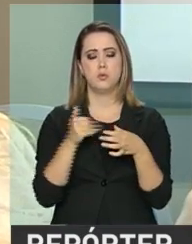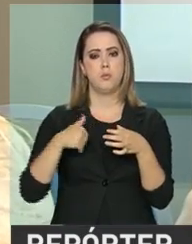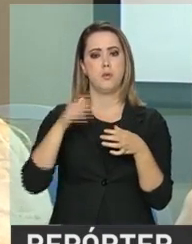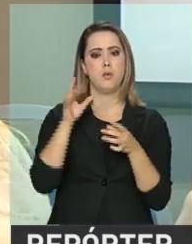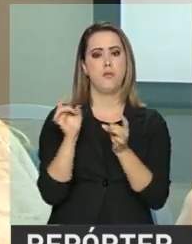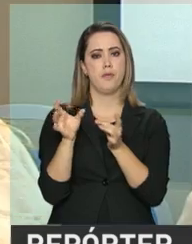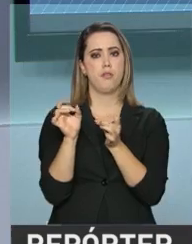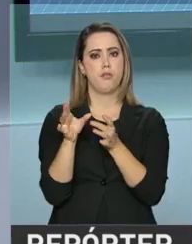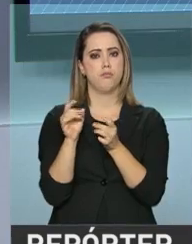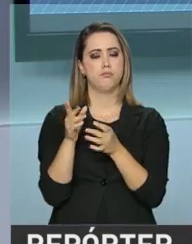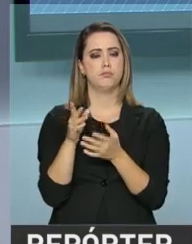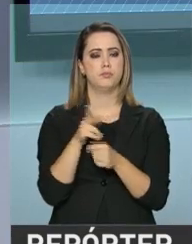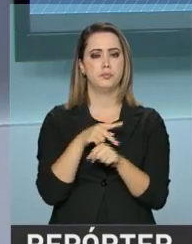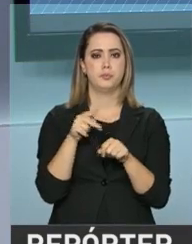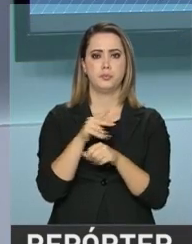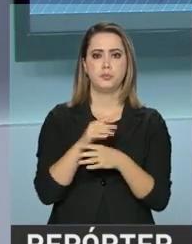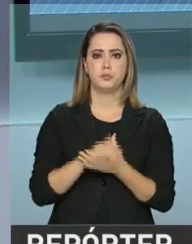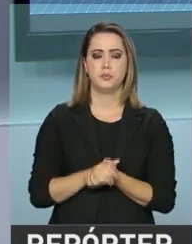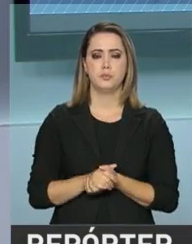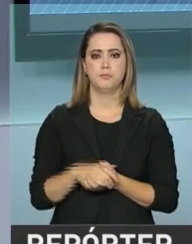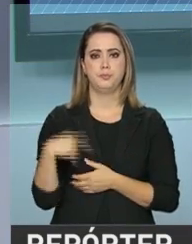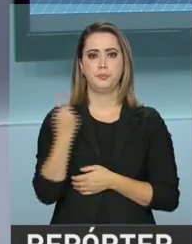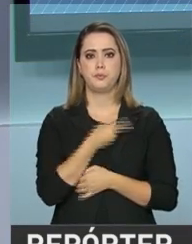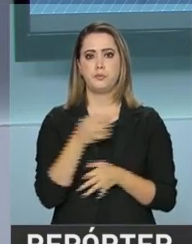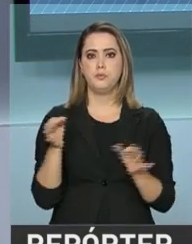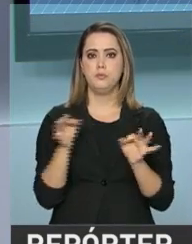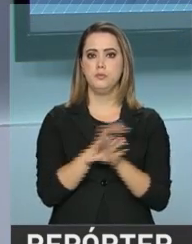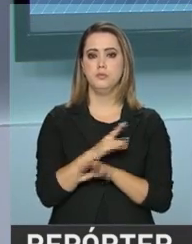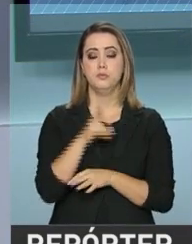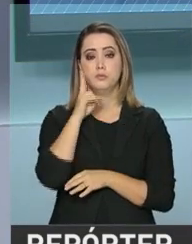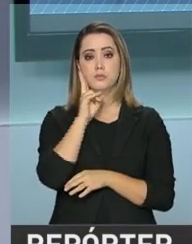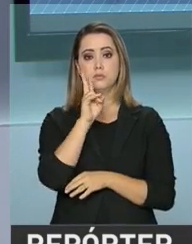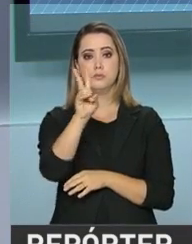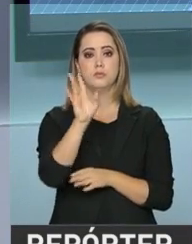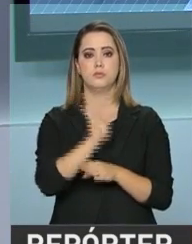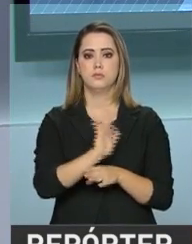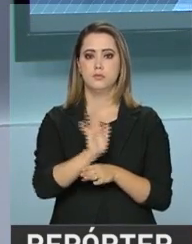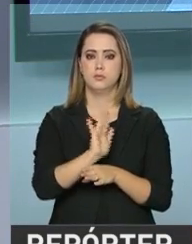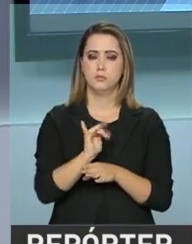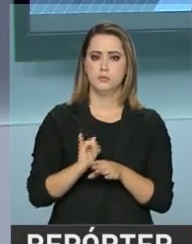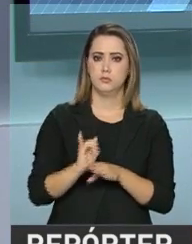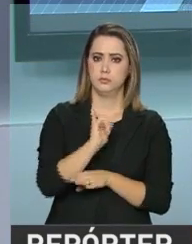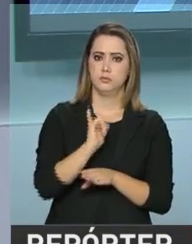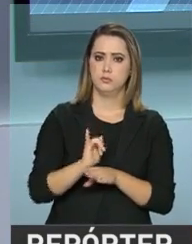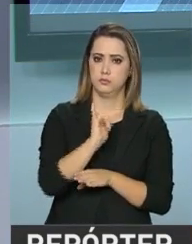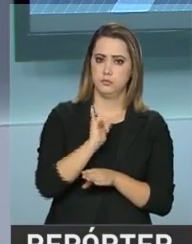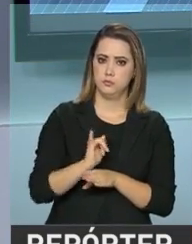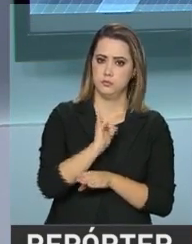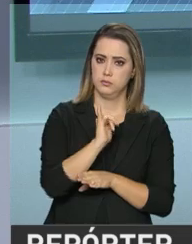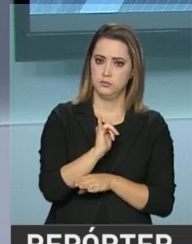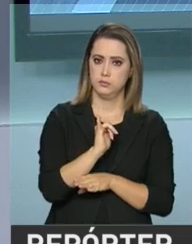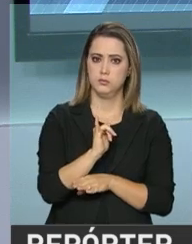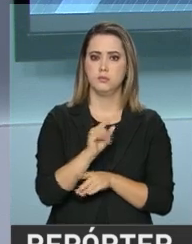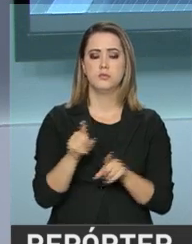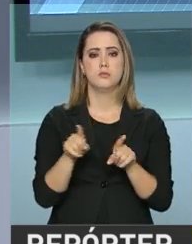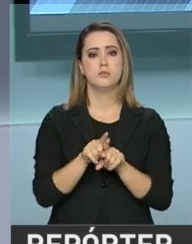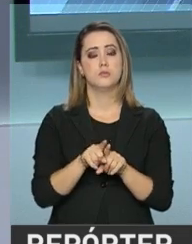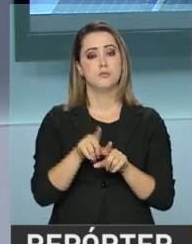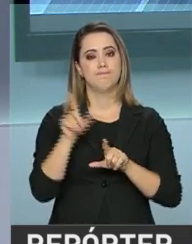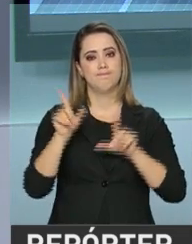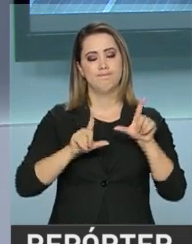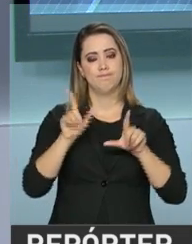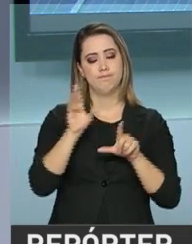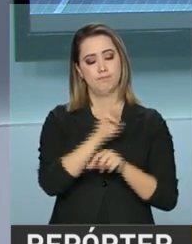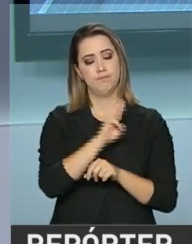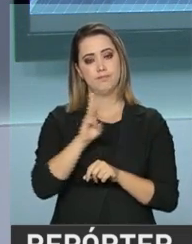de exportações. Esta edição termina aqui. Você pode conferir todas as reportagens em nosso canal no YouTube ou